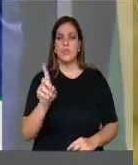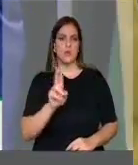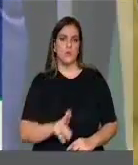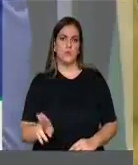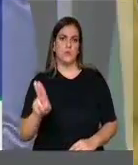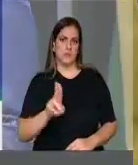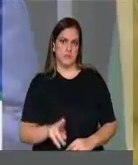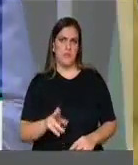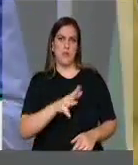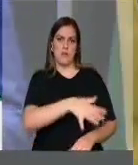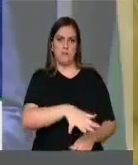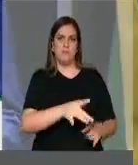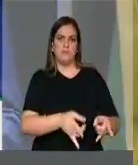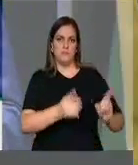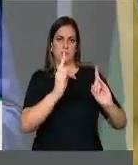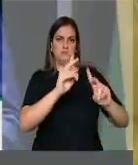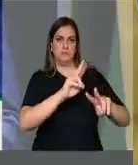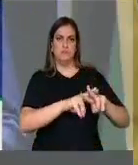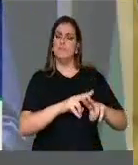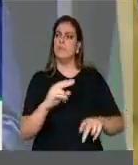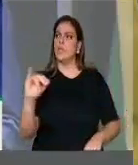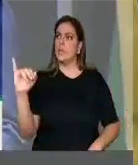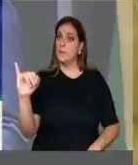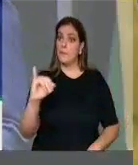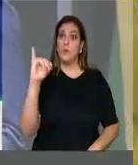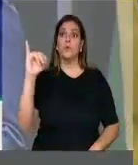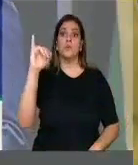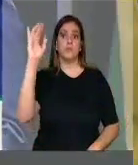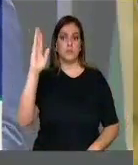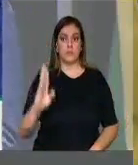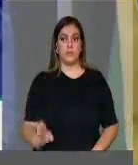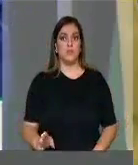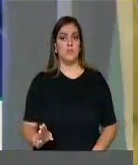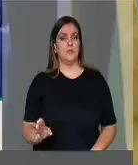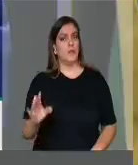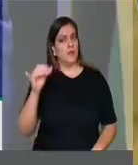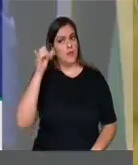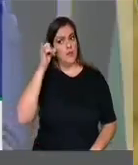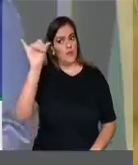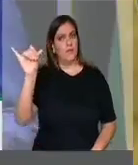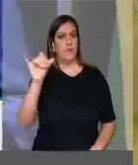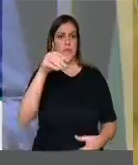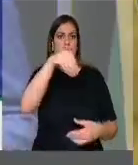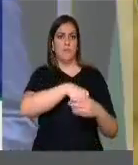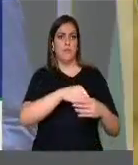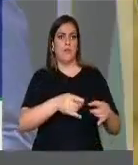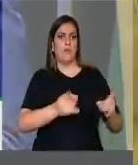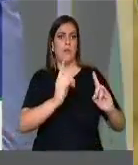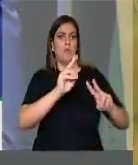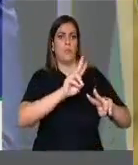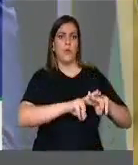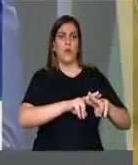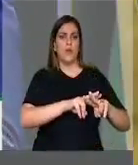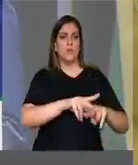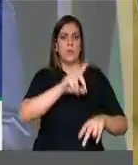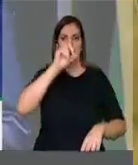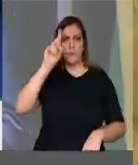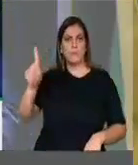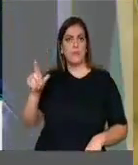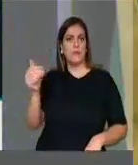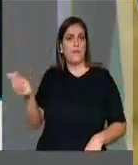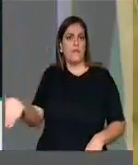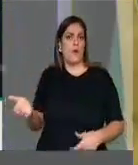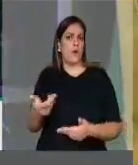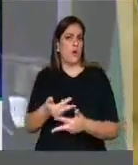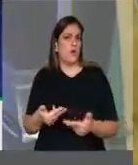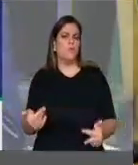avanço para o nosso país e para que a gente possa evitar que haja uma comunicação de dentro da cadeia para fora da cadeia, que sabemos que muitas